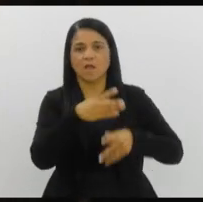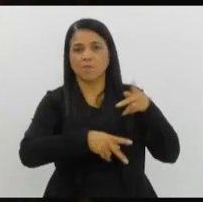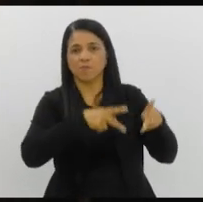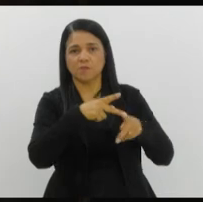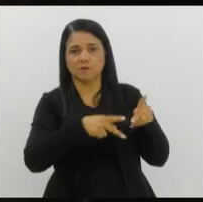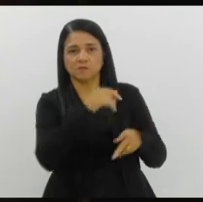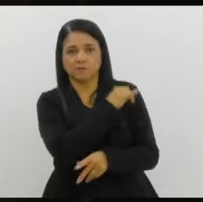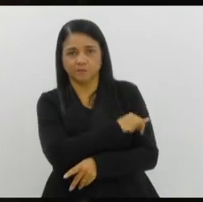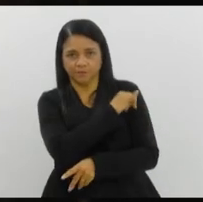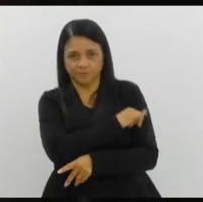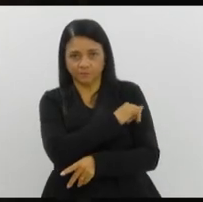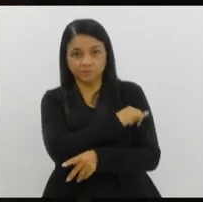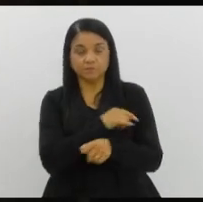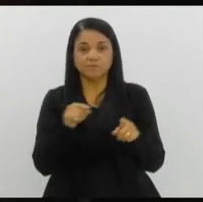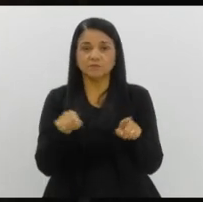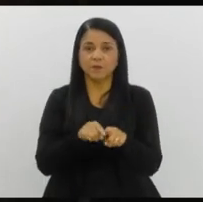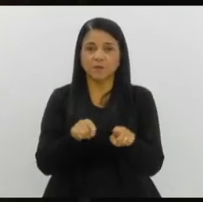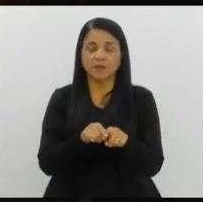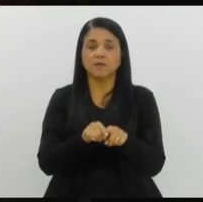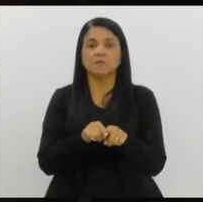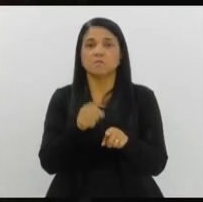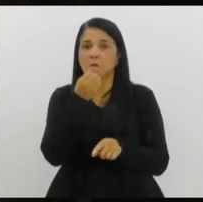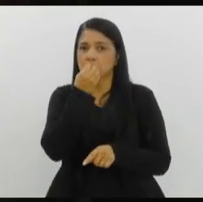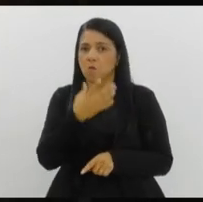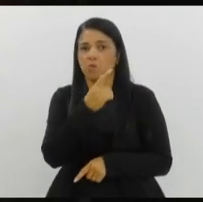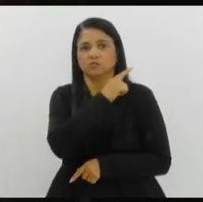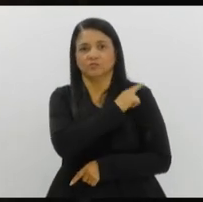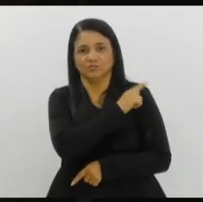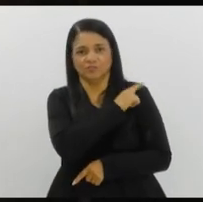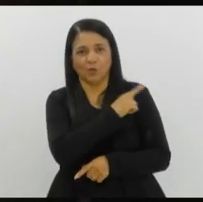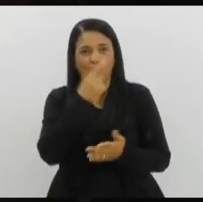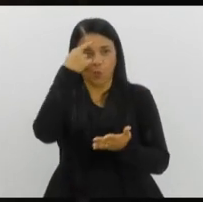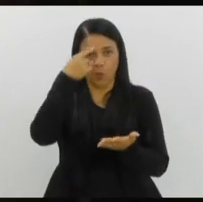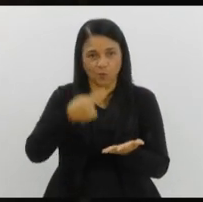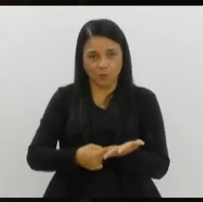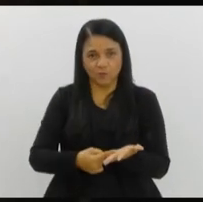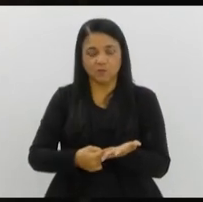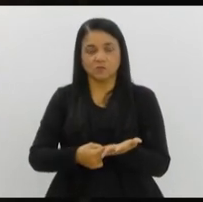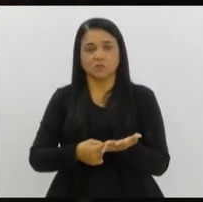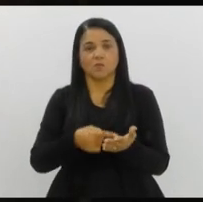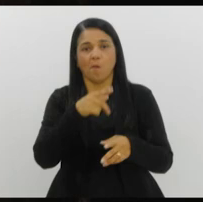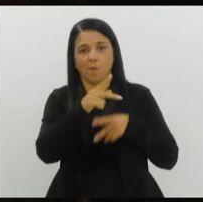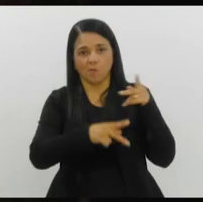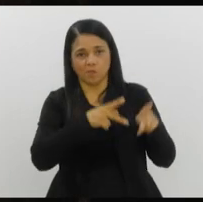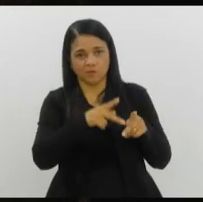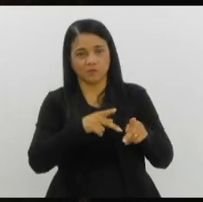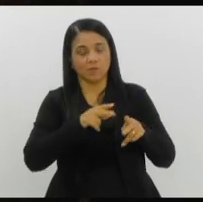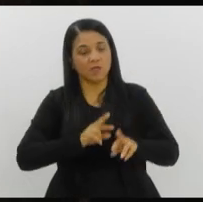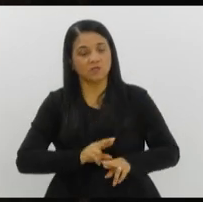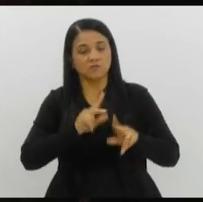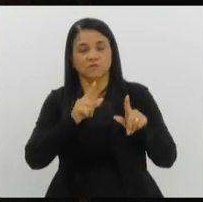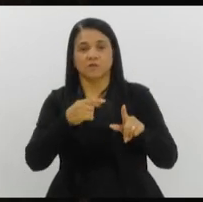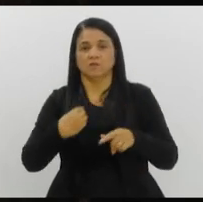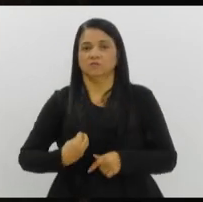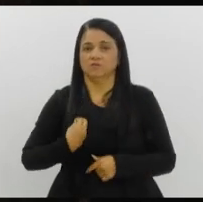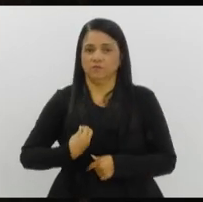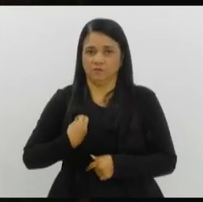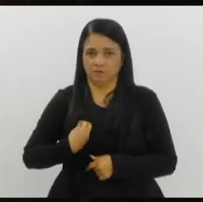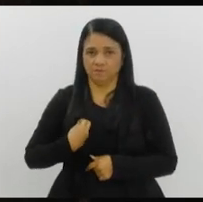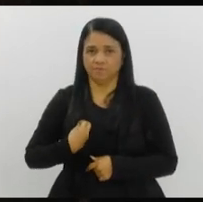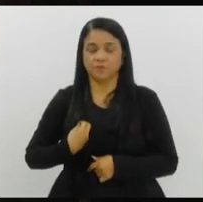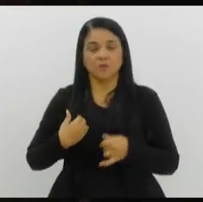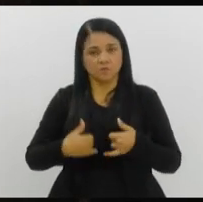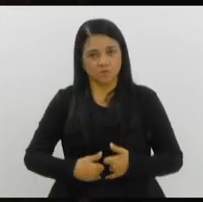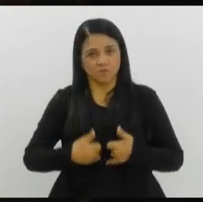carioca e para o quanto que boa gestão, compromisso com a população faz diferença na vida das pessoas. Então, me honra